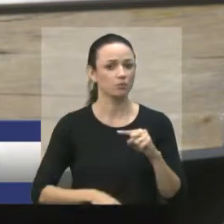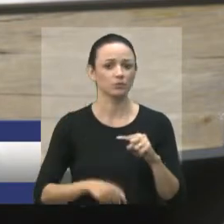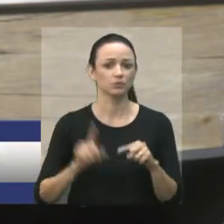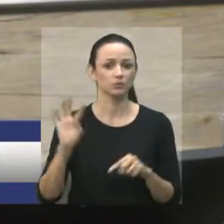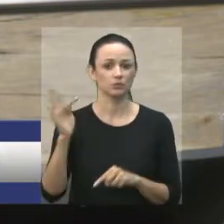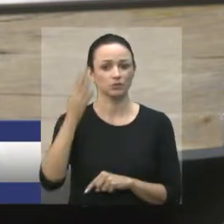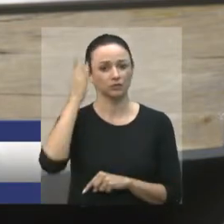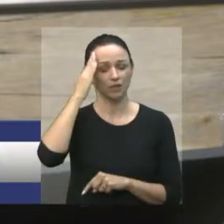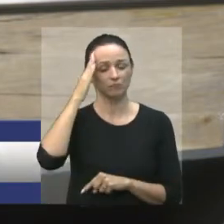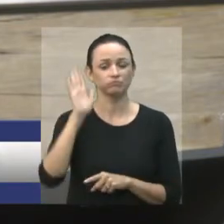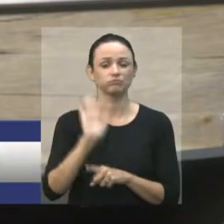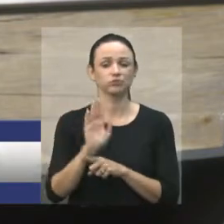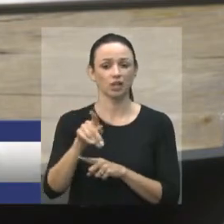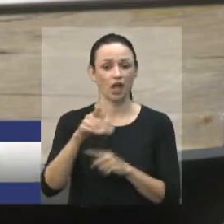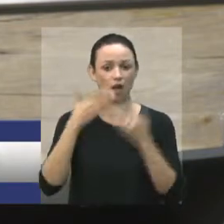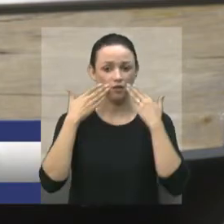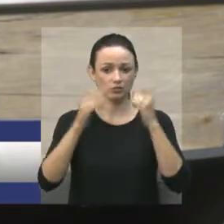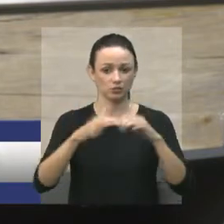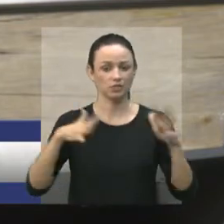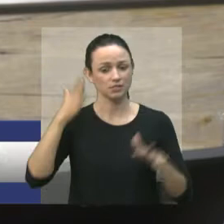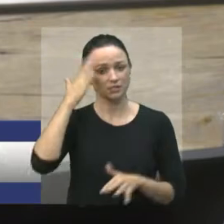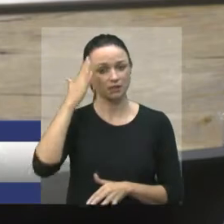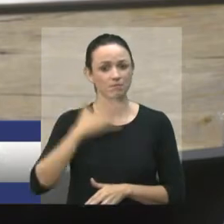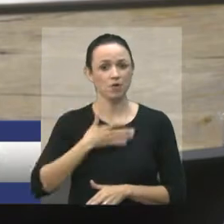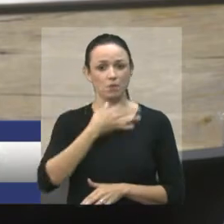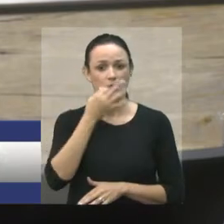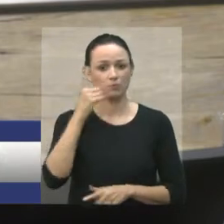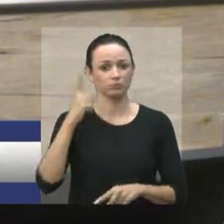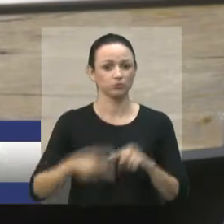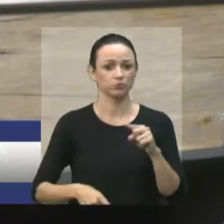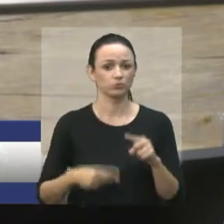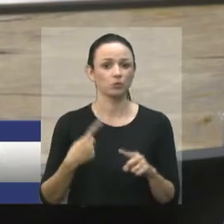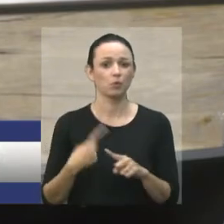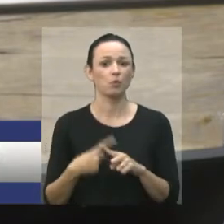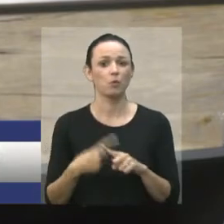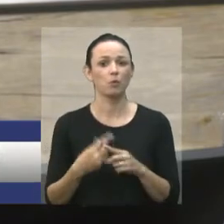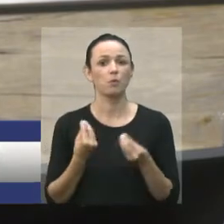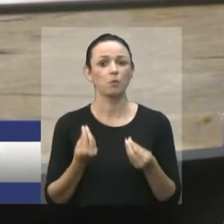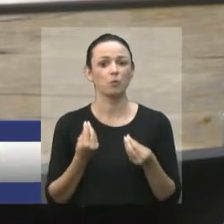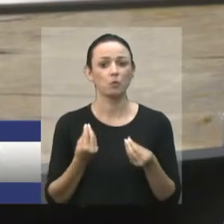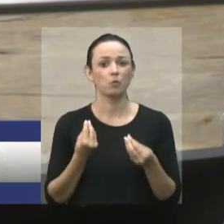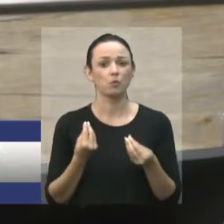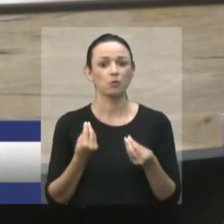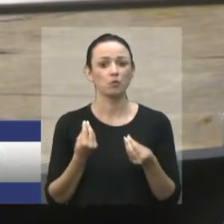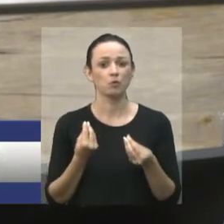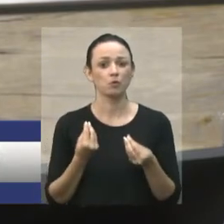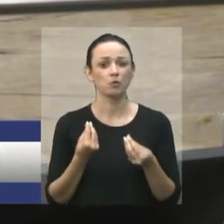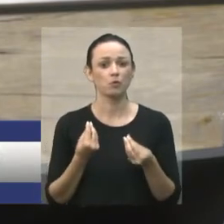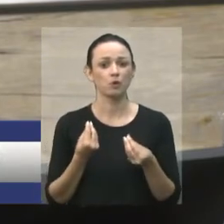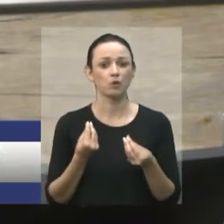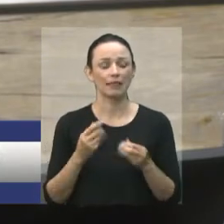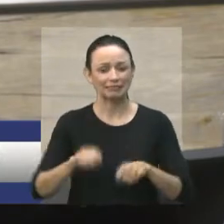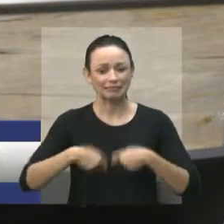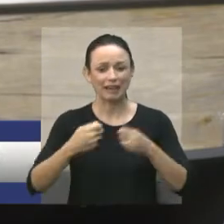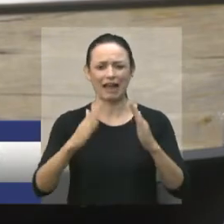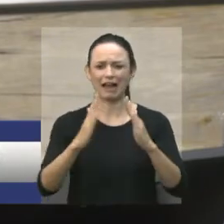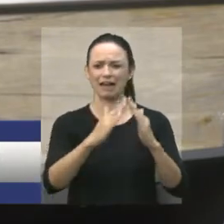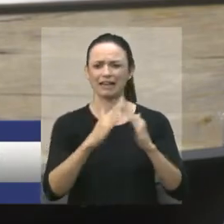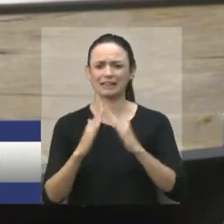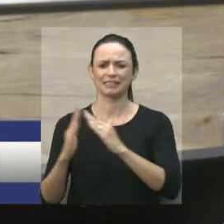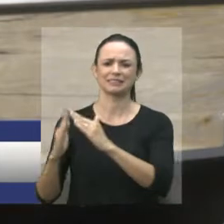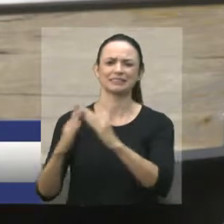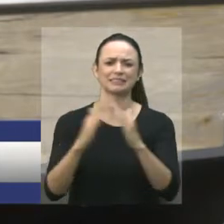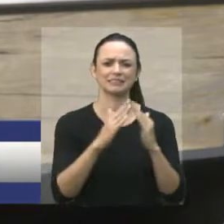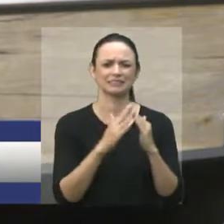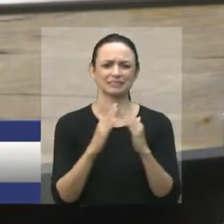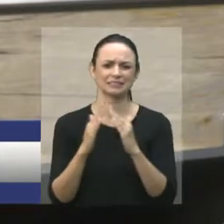que está assistindo essa audiência saiba da minha opinião, devia ser proibido. Como pode se entregar aquele mundo de casa? Eu não sei exatamente quantas